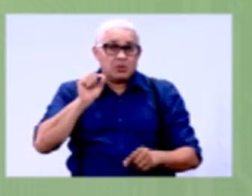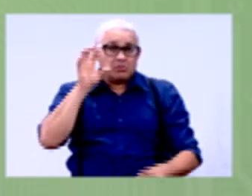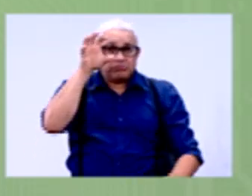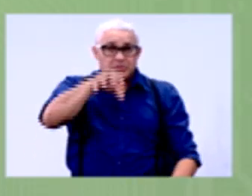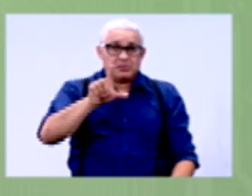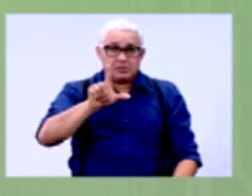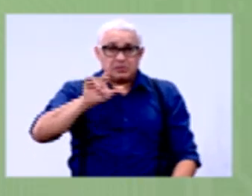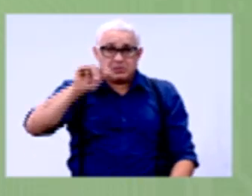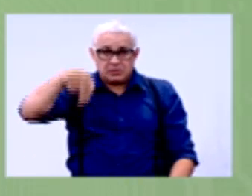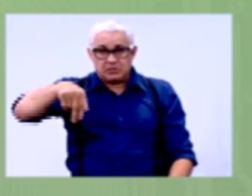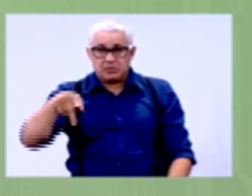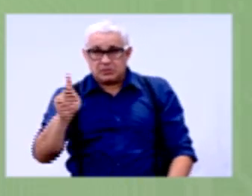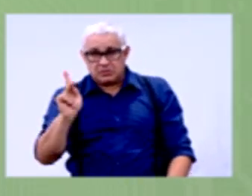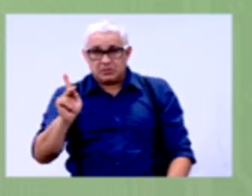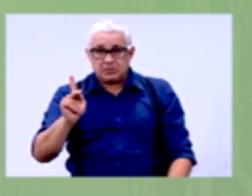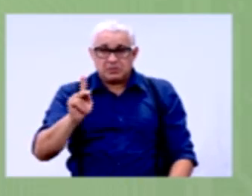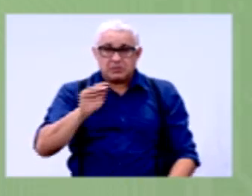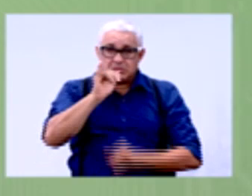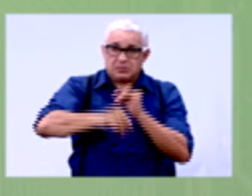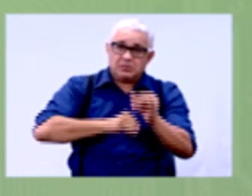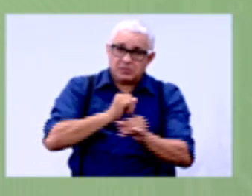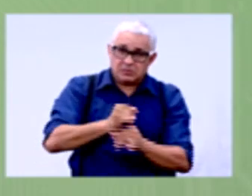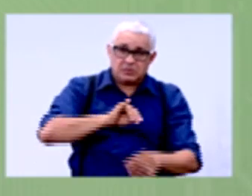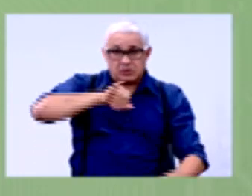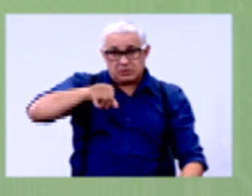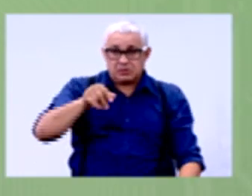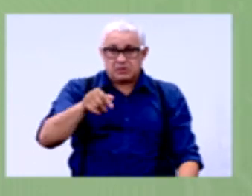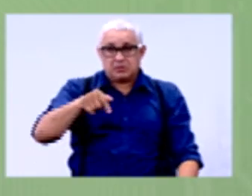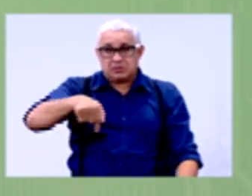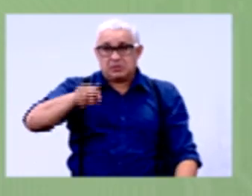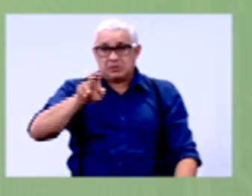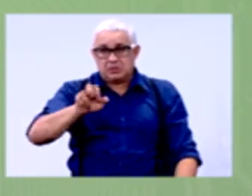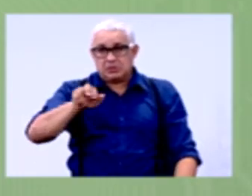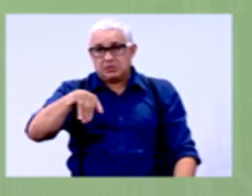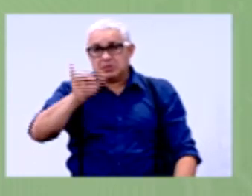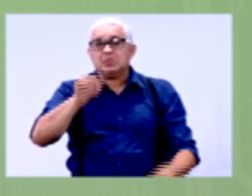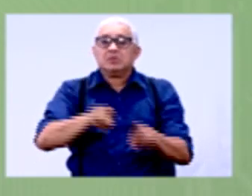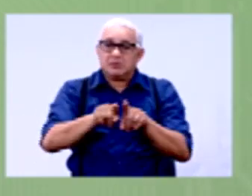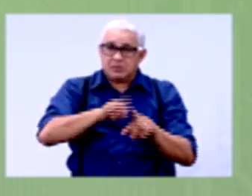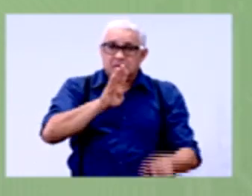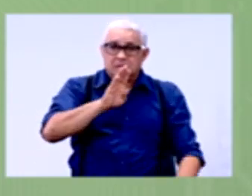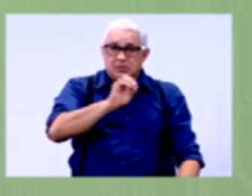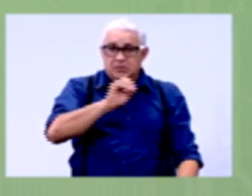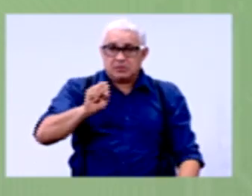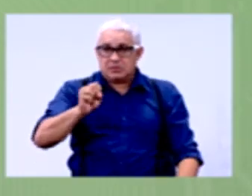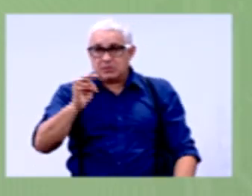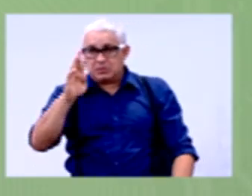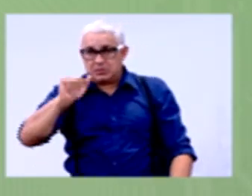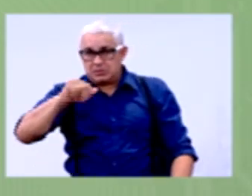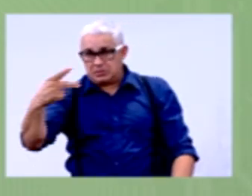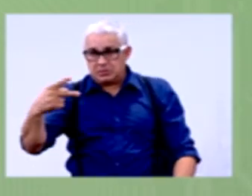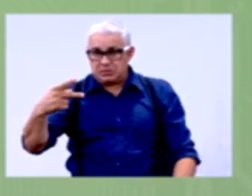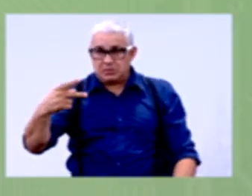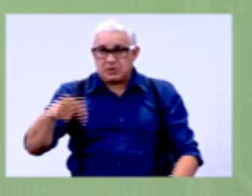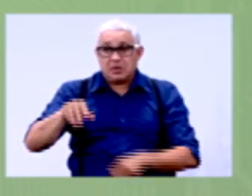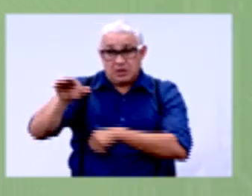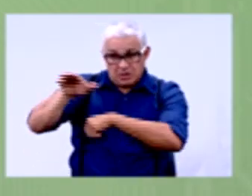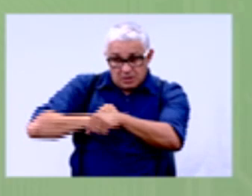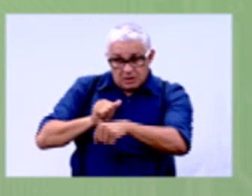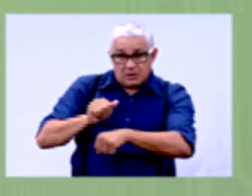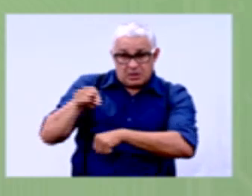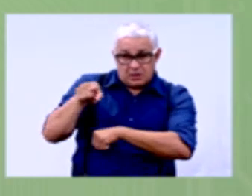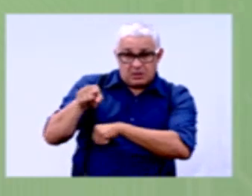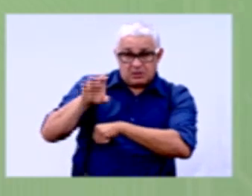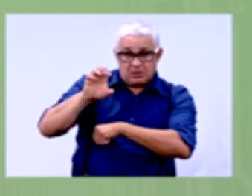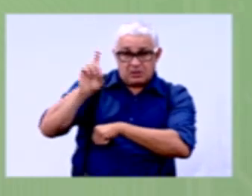do site lá do jQuery ou do Bootstrap, né? Tanto um quanto o outro é chamado via CDN, certo?